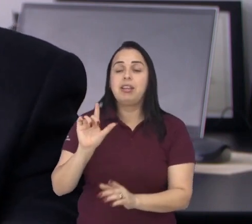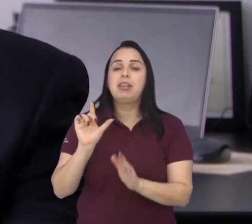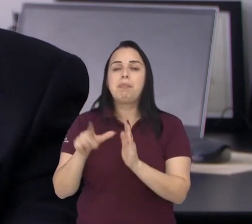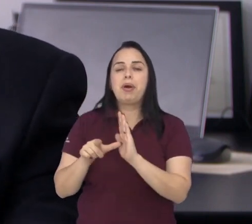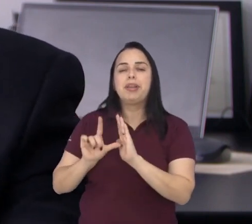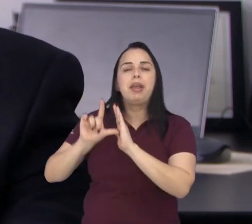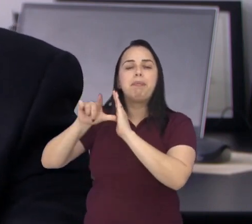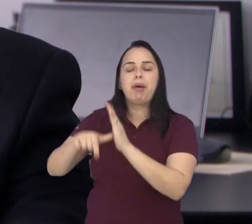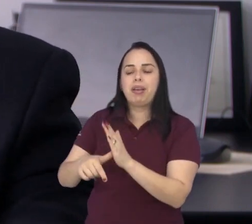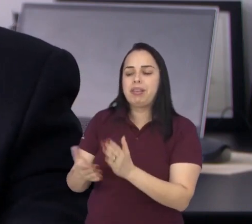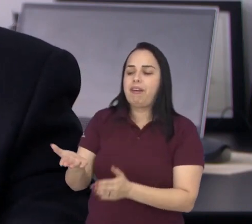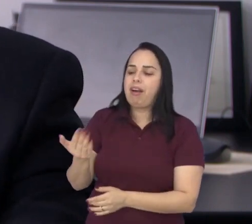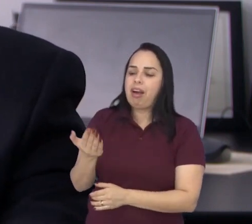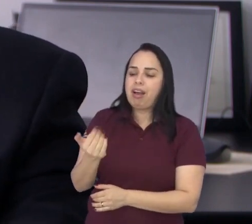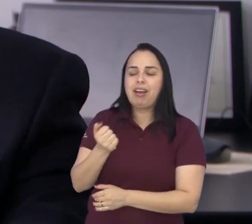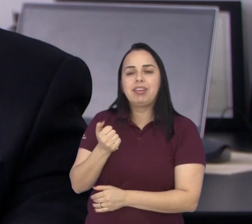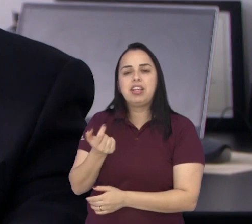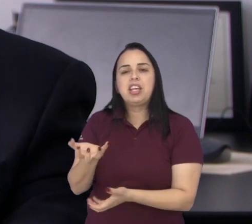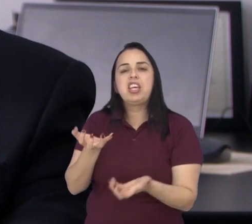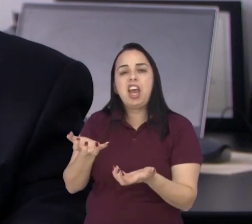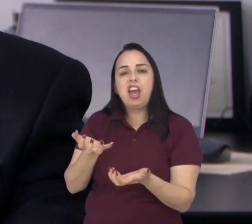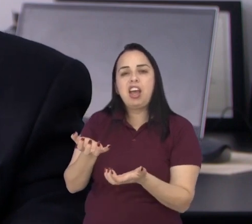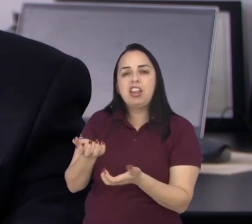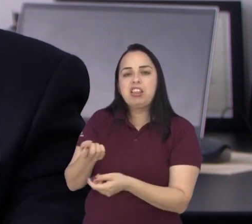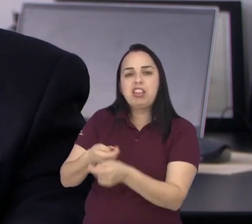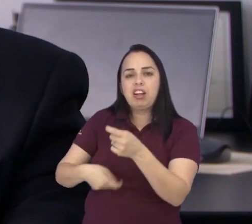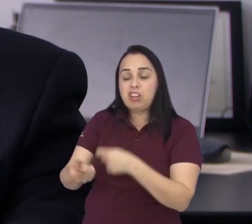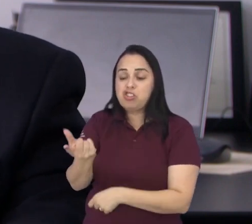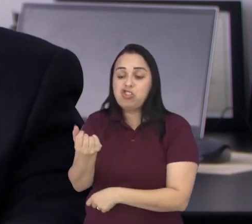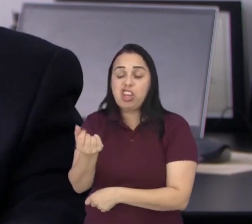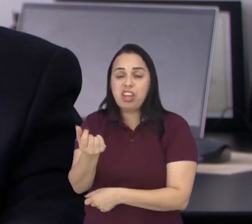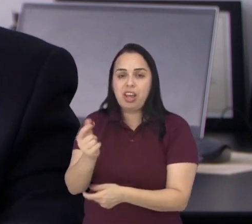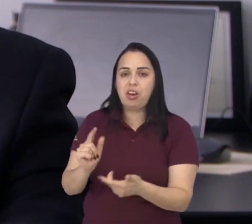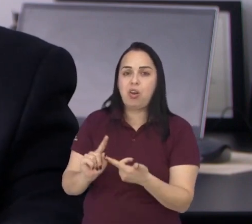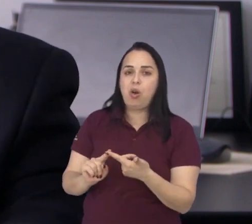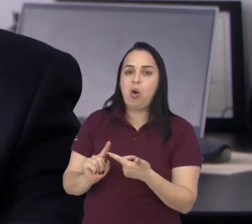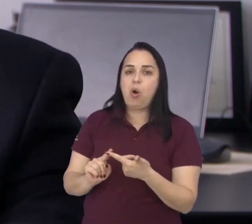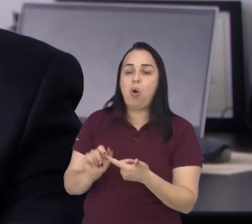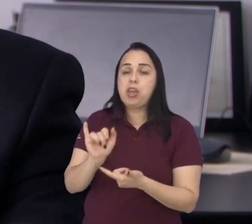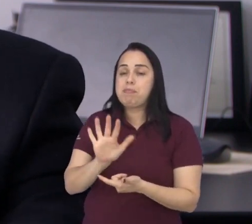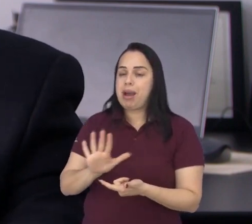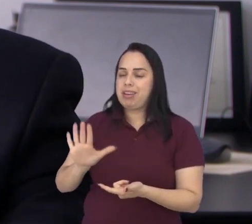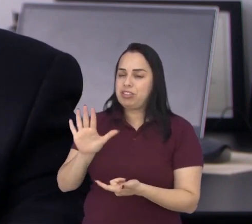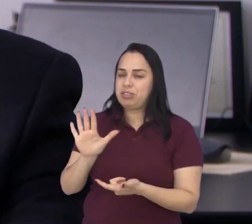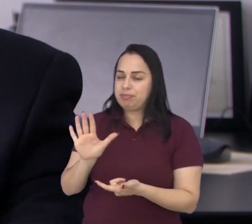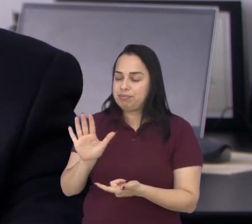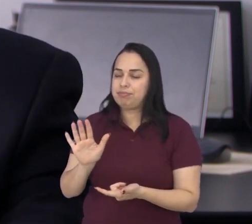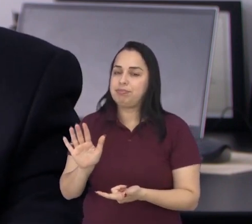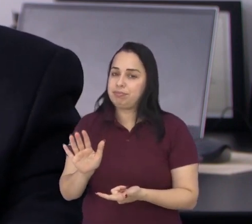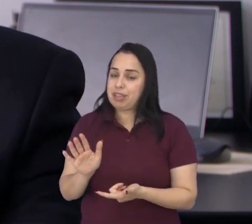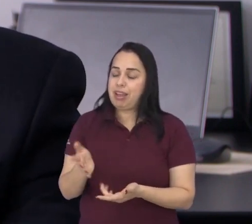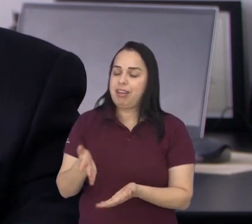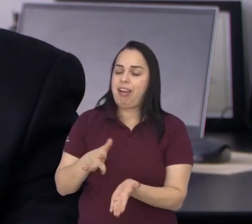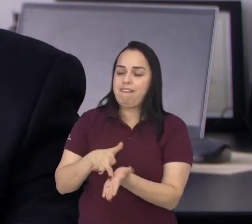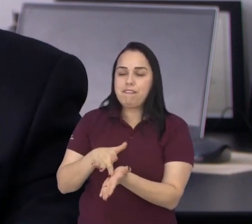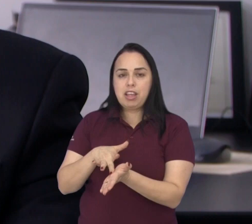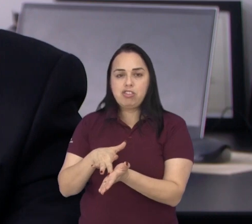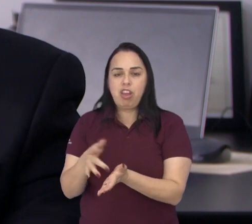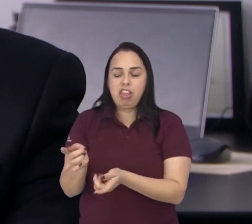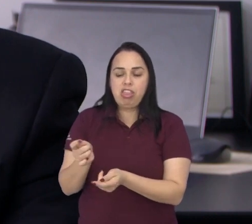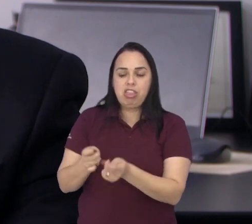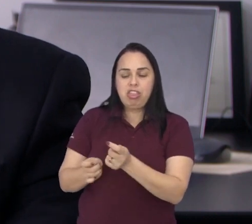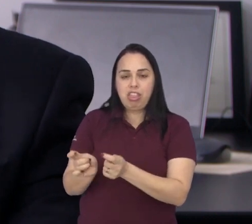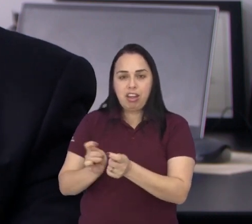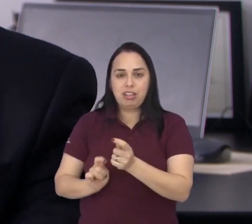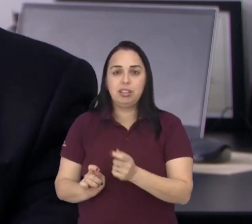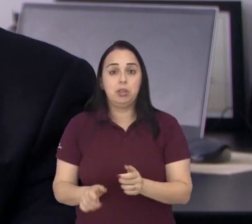isso faz algum tipo de chantagem para extorquir alguma coisa. Ou dinheiro, ou fotos, ou imagens. Tá? Esse é um tipo